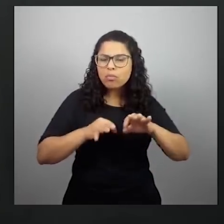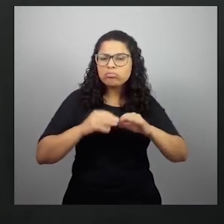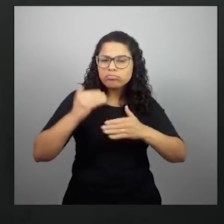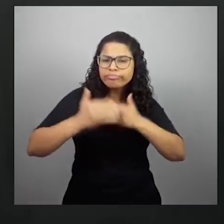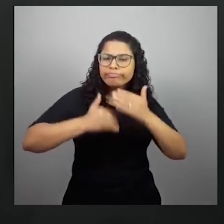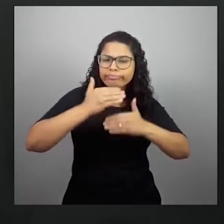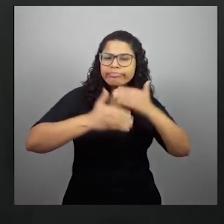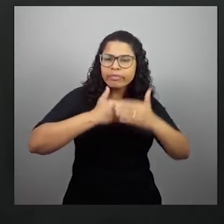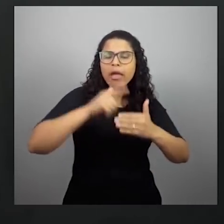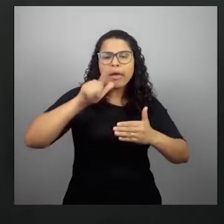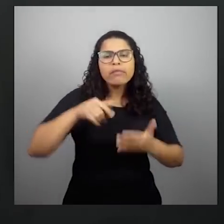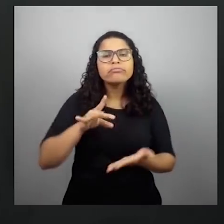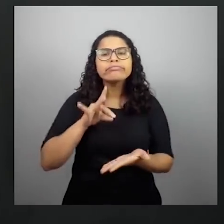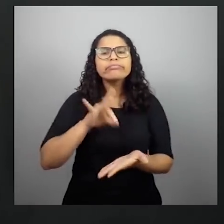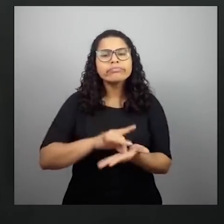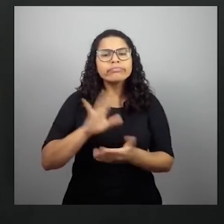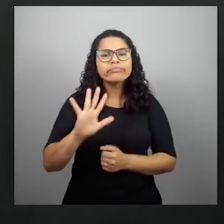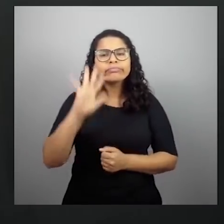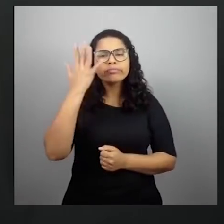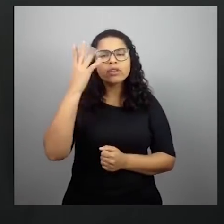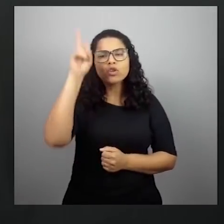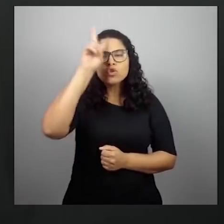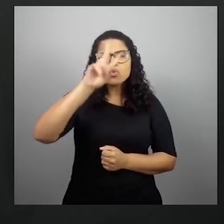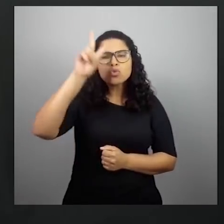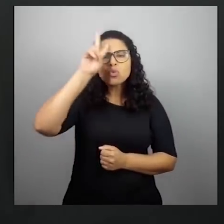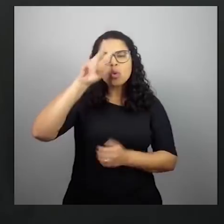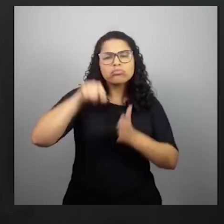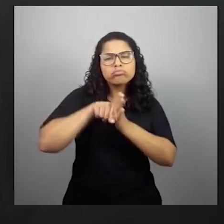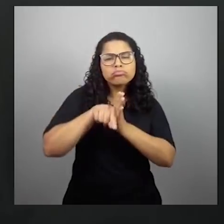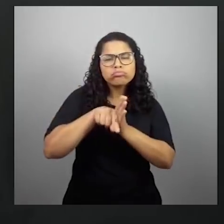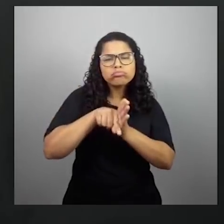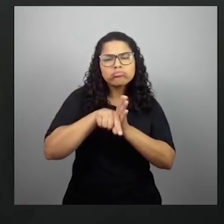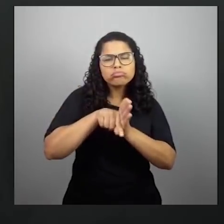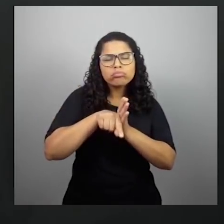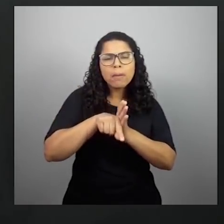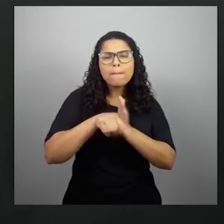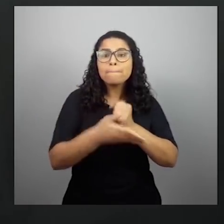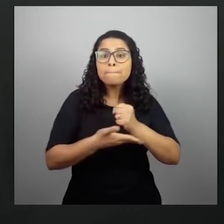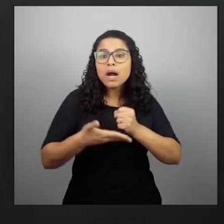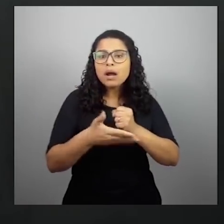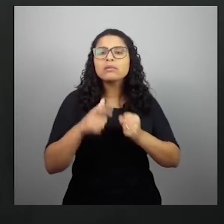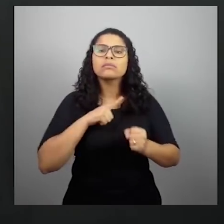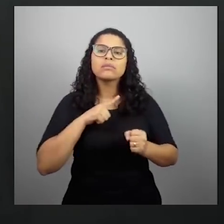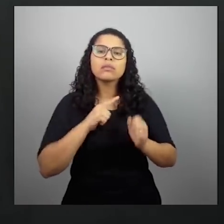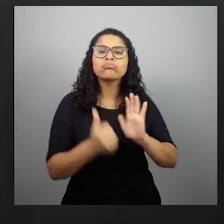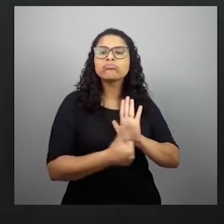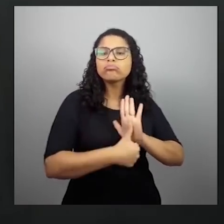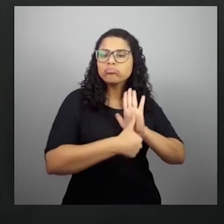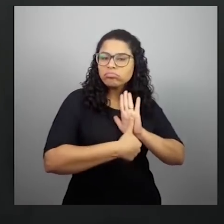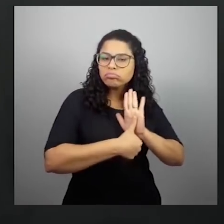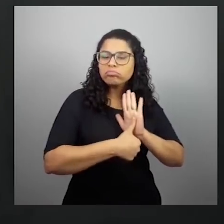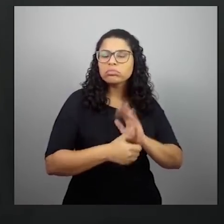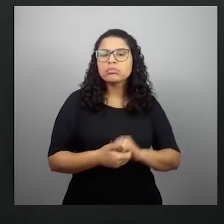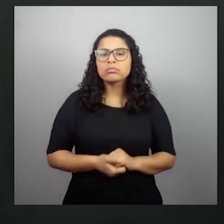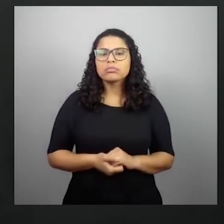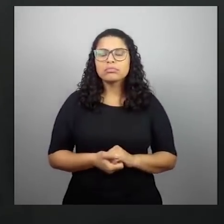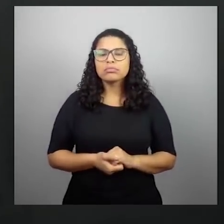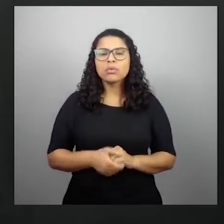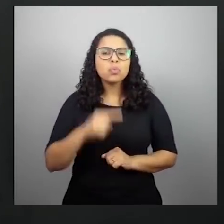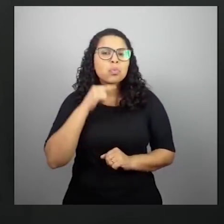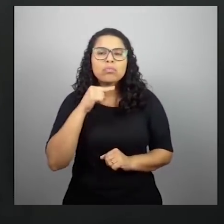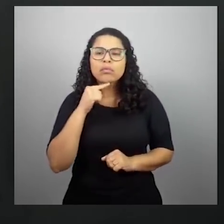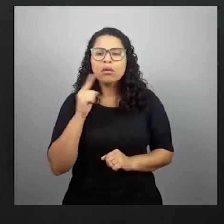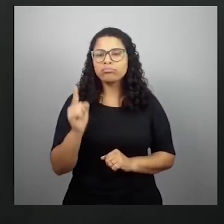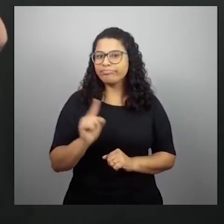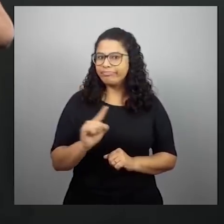são fatos com muitos trabalhos de historiadores baseados em documentos. Não há como negar. O que a gente tem que fazer